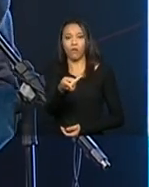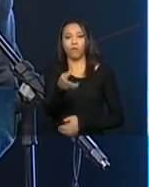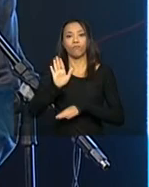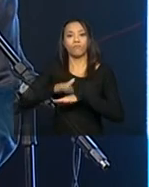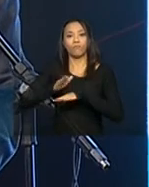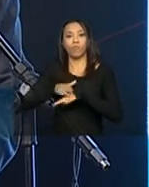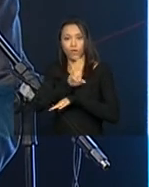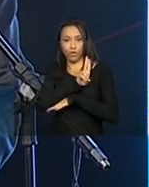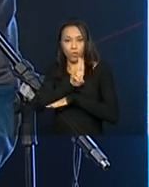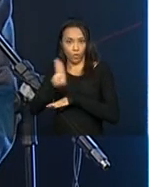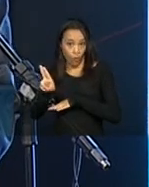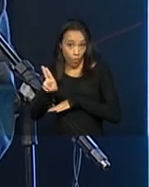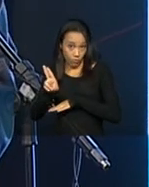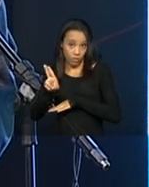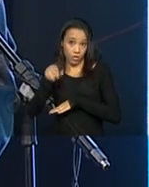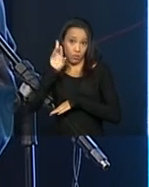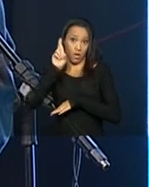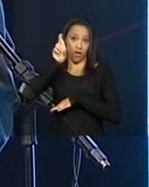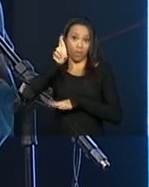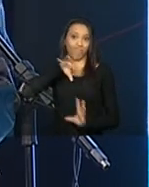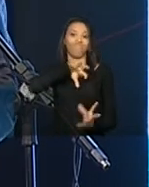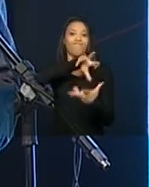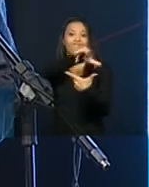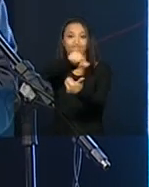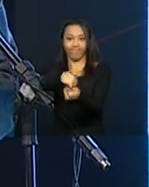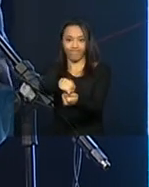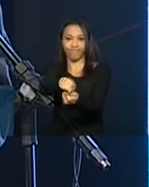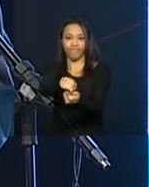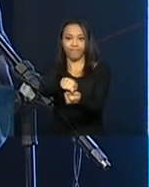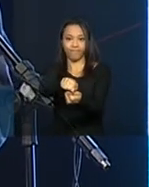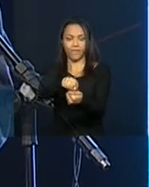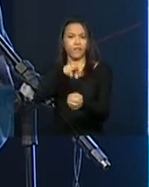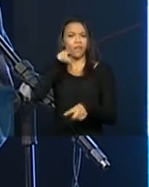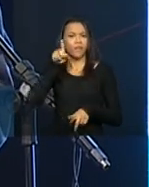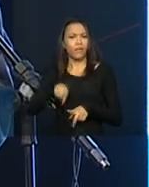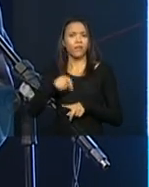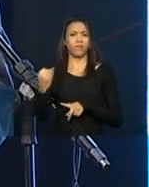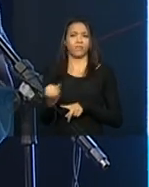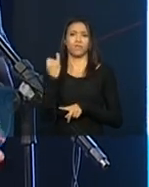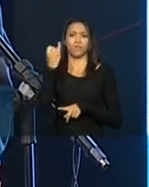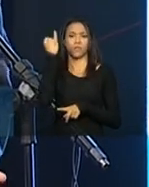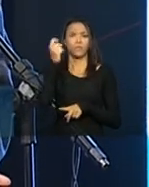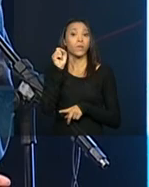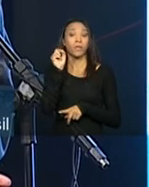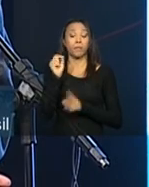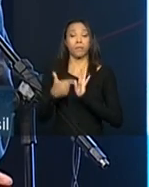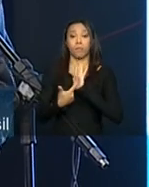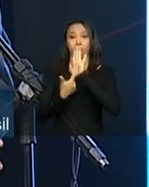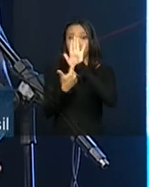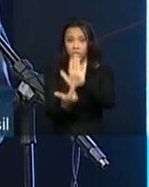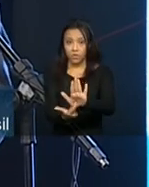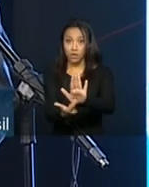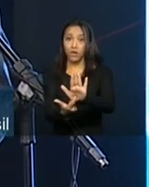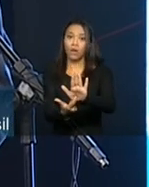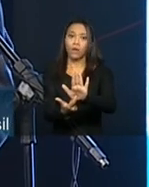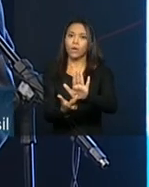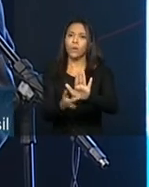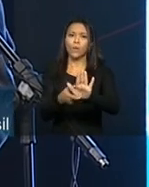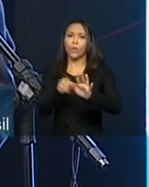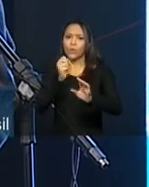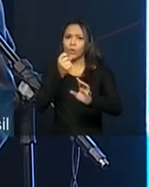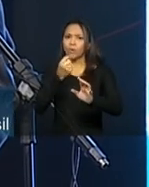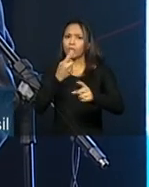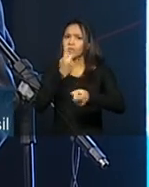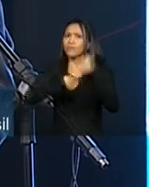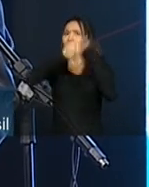da comunidade internacional, é realmente importante mostrar o grande sucesso do